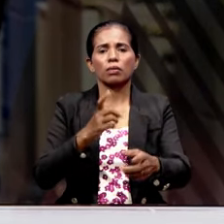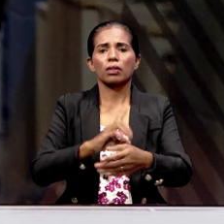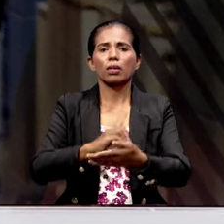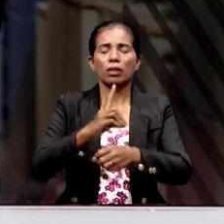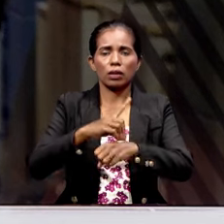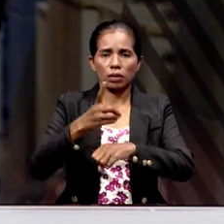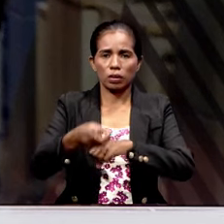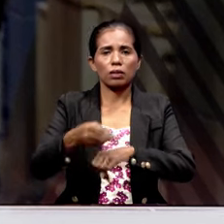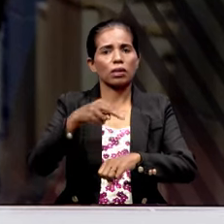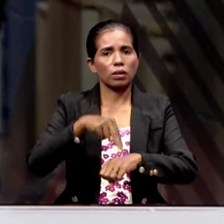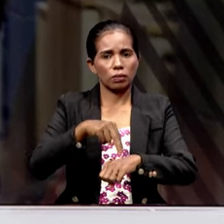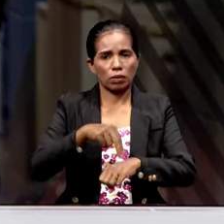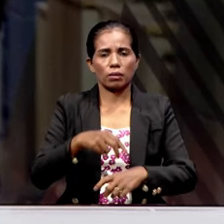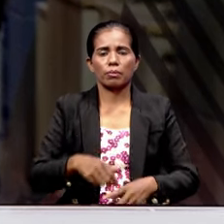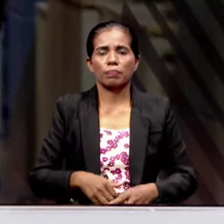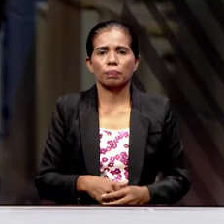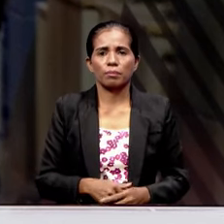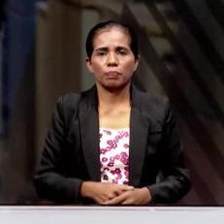naturais.